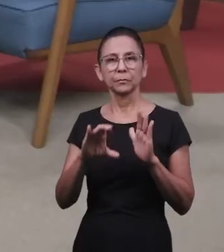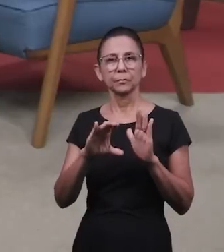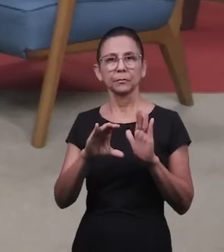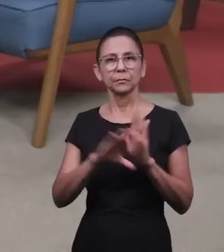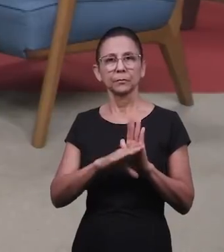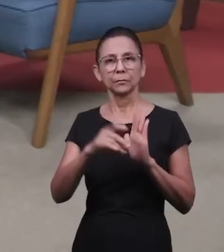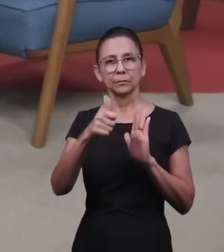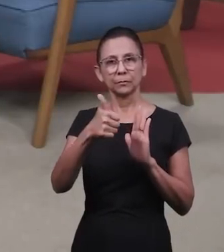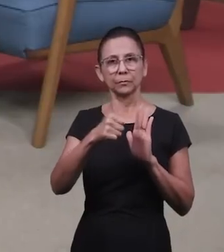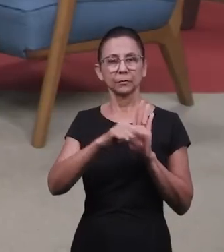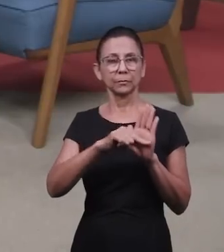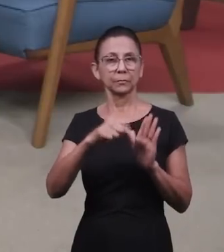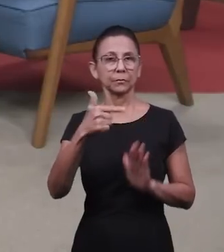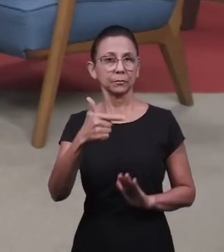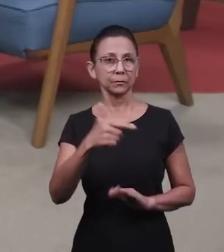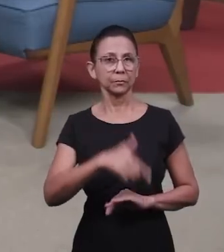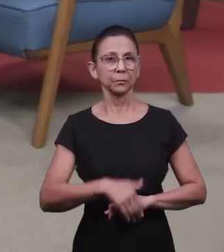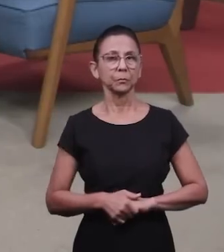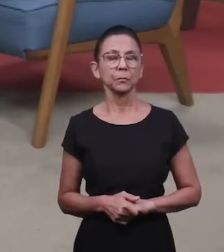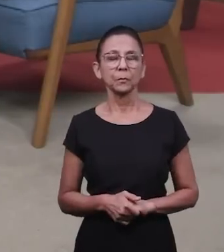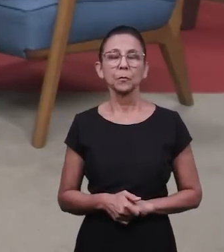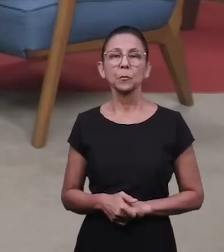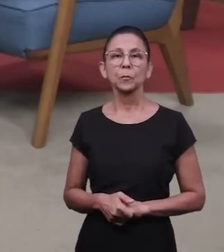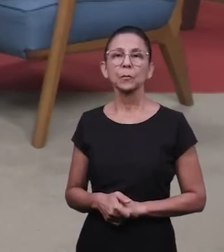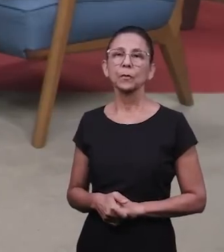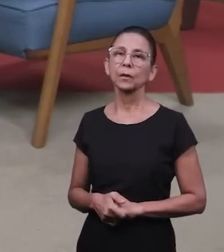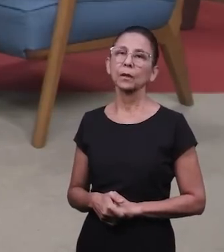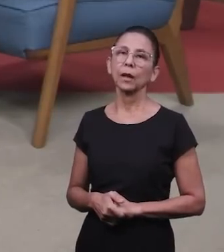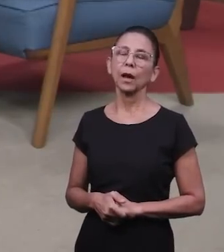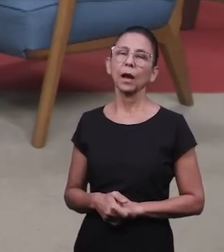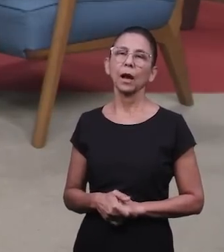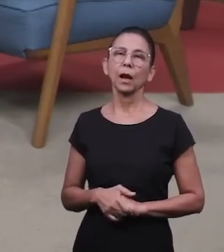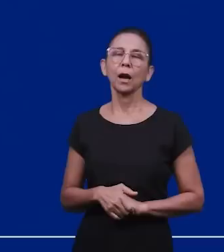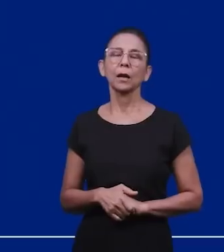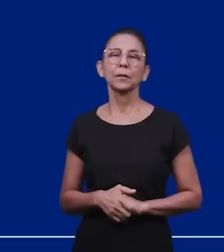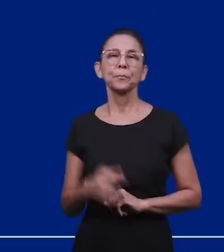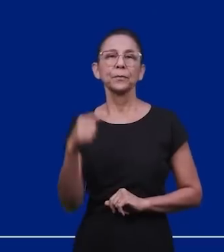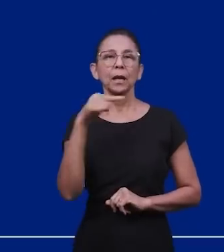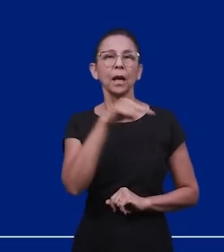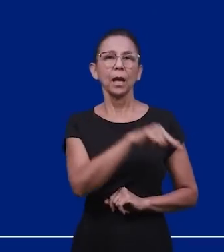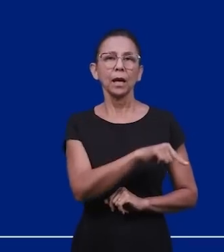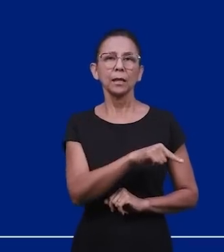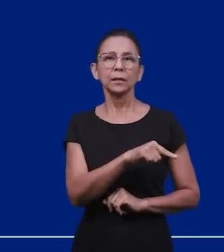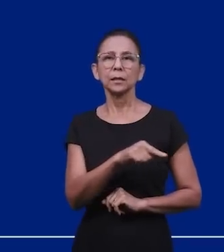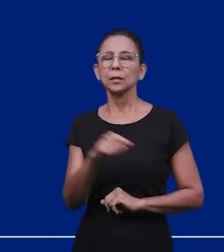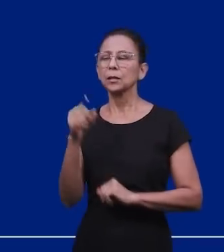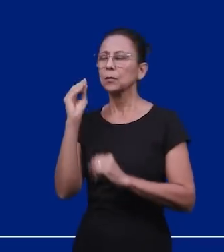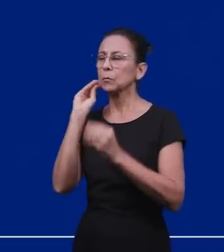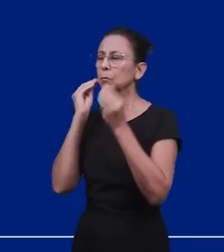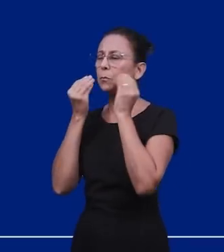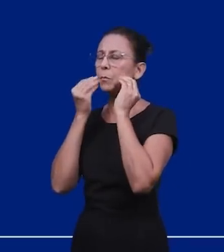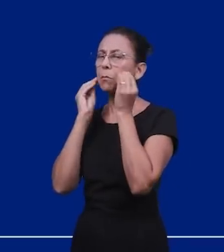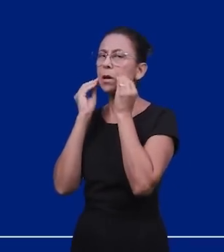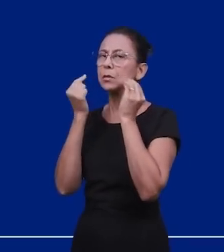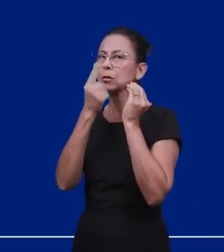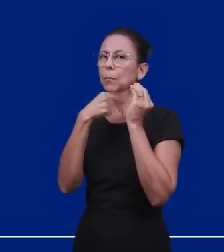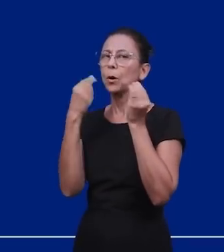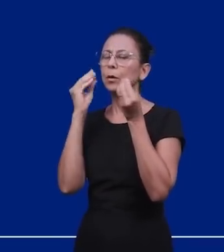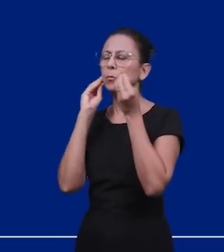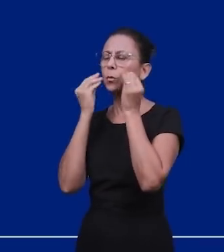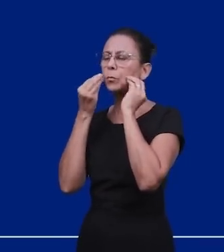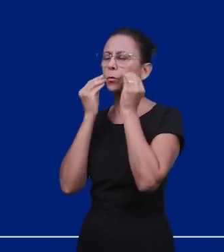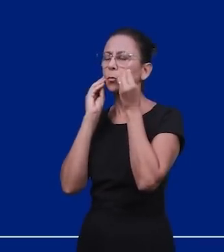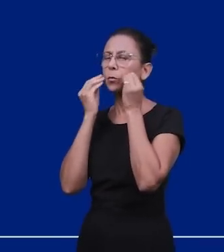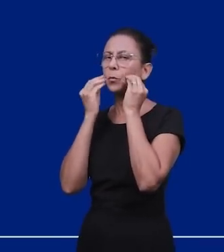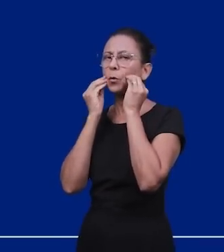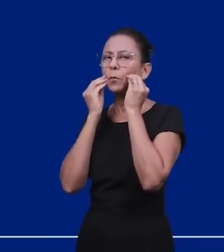1, verso 2, para que vocês falem um pouco sobre isso. Beije-me ele com os beijos da sua boca, porque melhor é